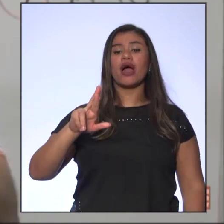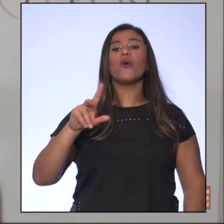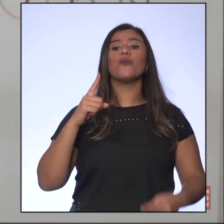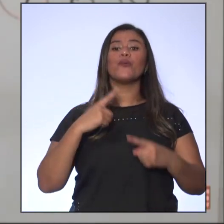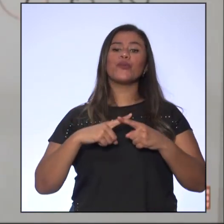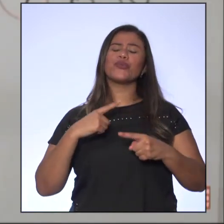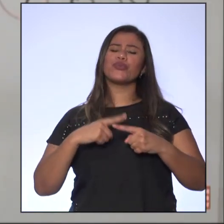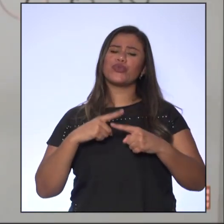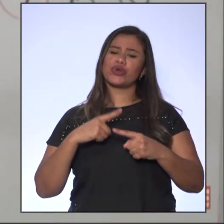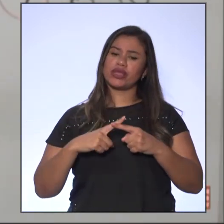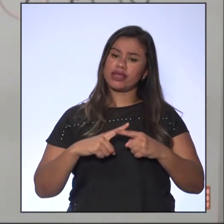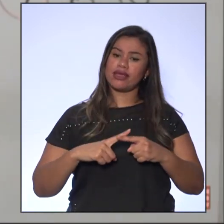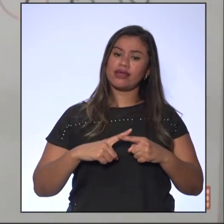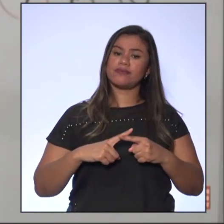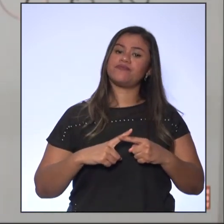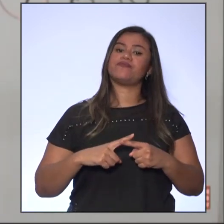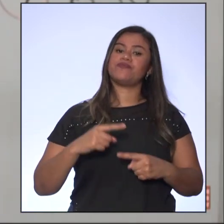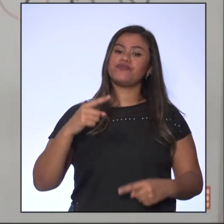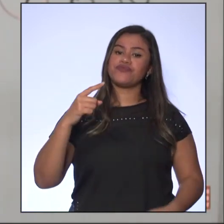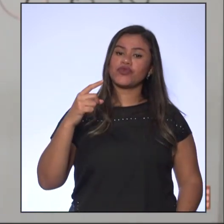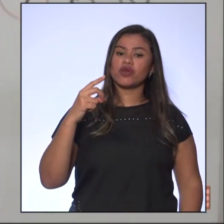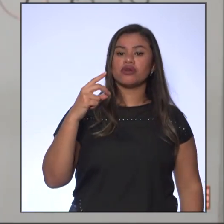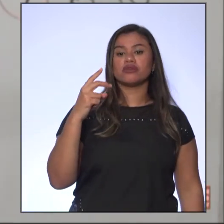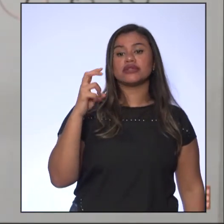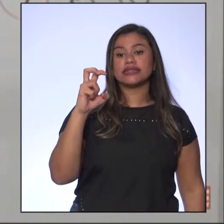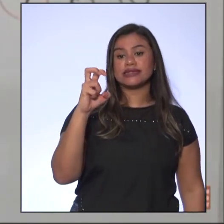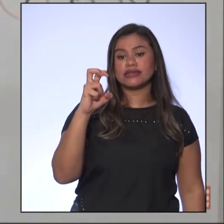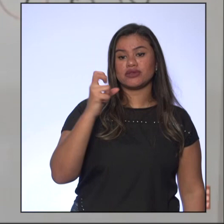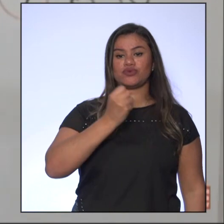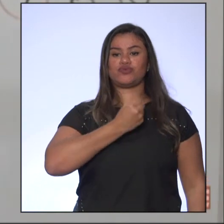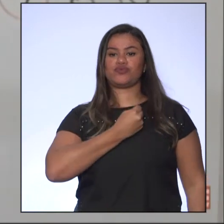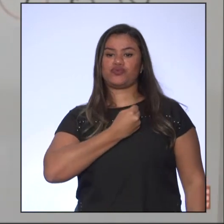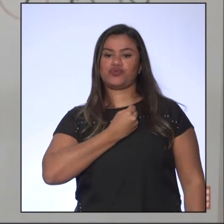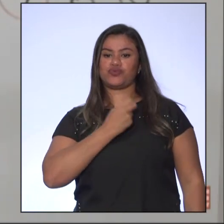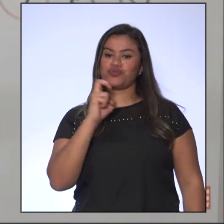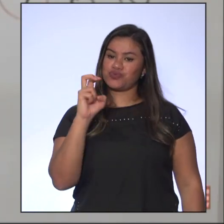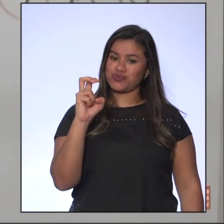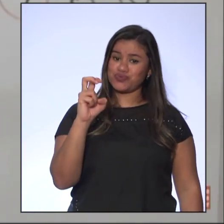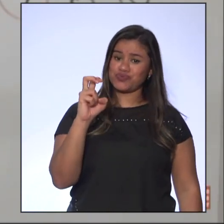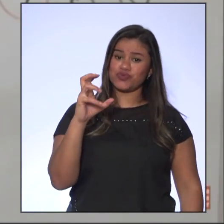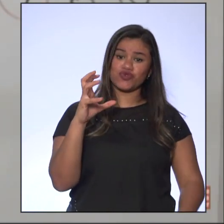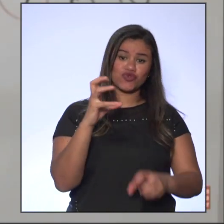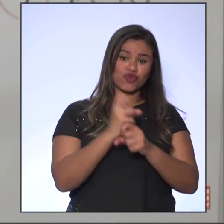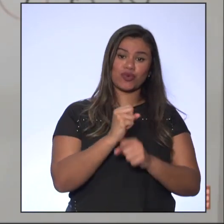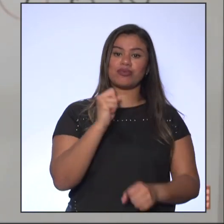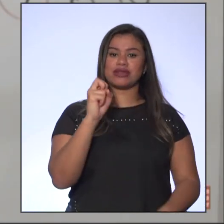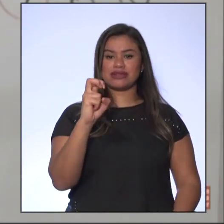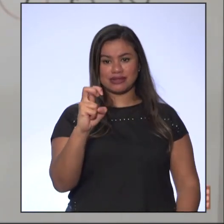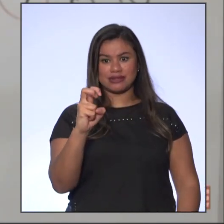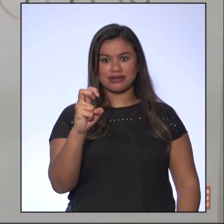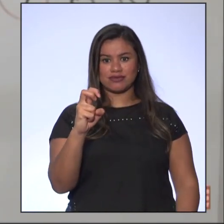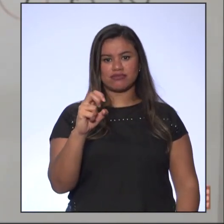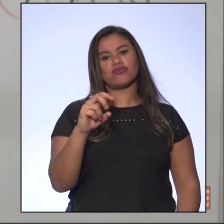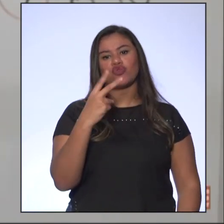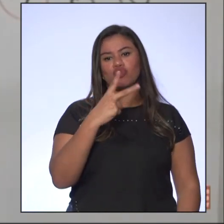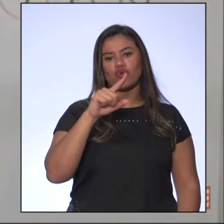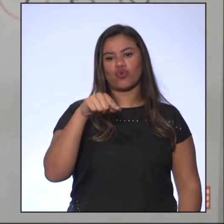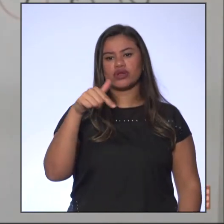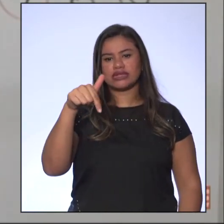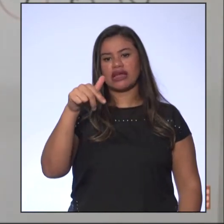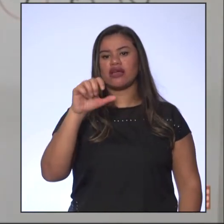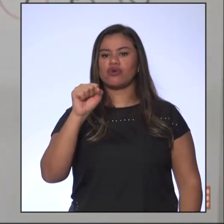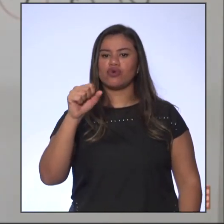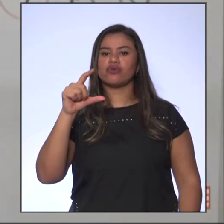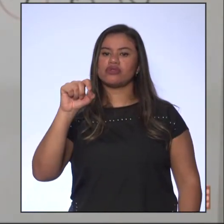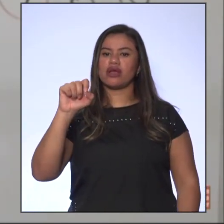e ele vai ser a nossa mediana. Agora, eu posso ter bem aqui uma quantidade par de